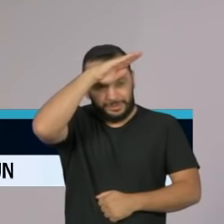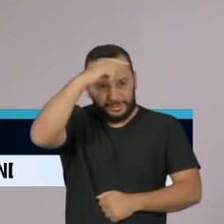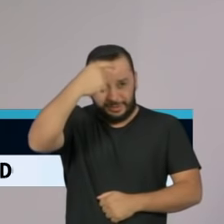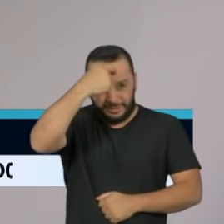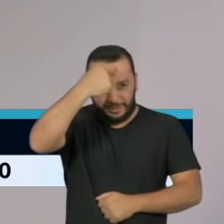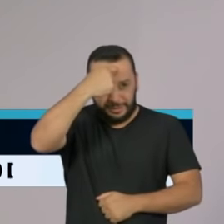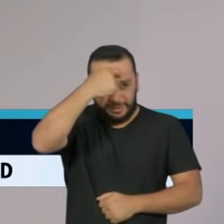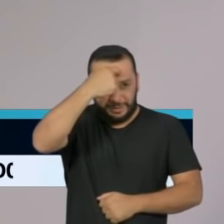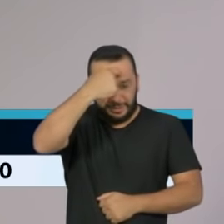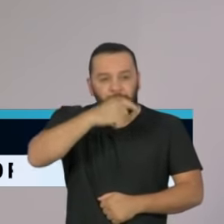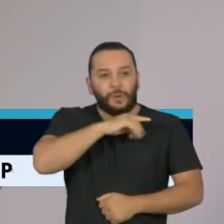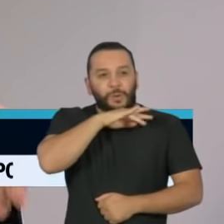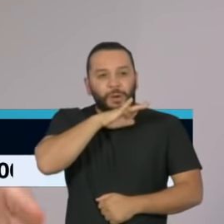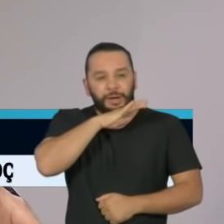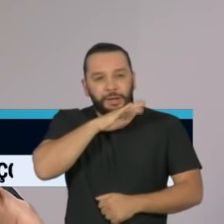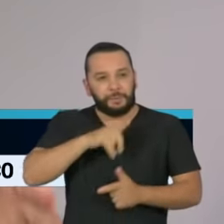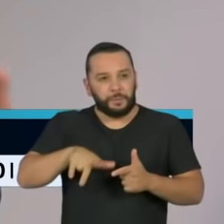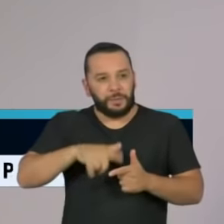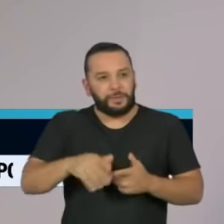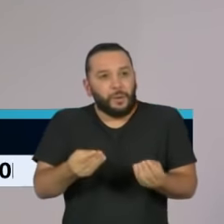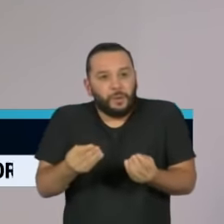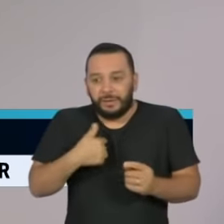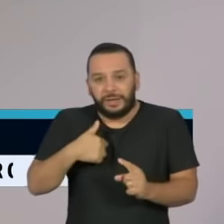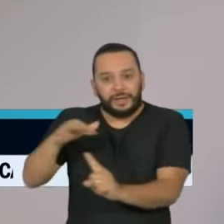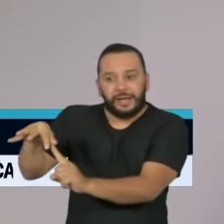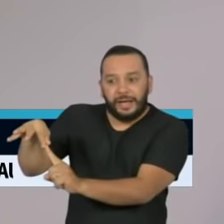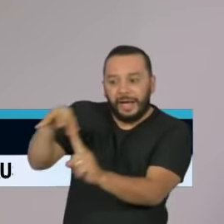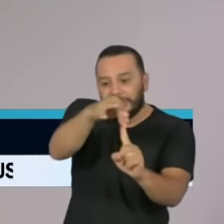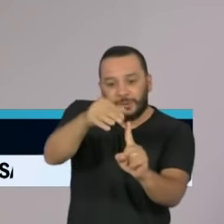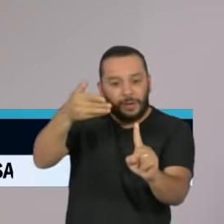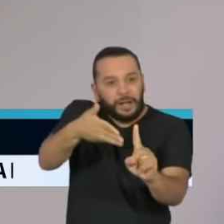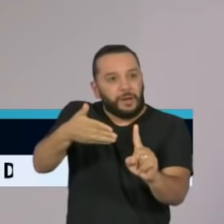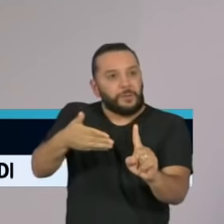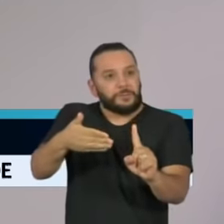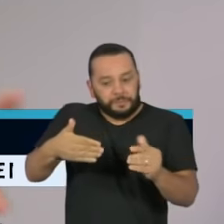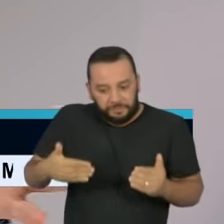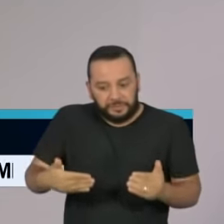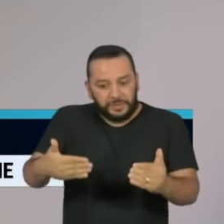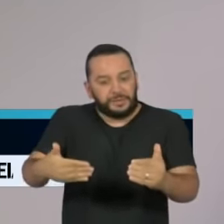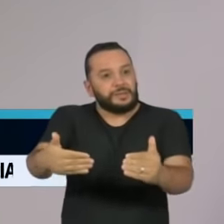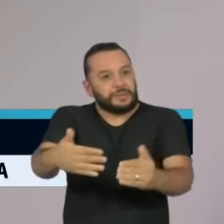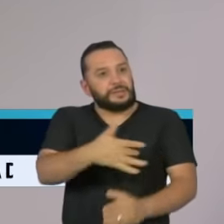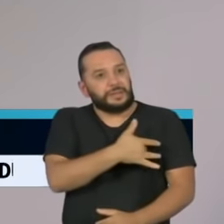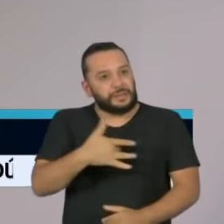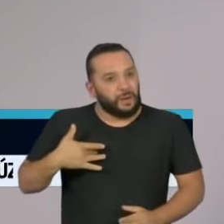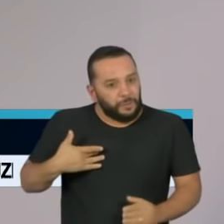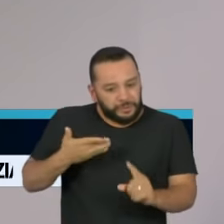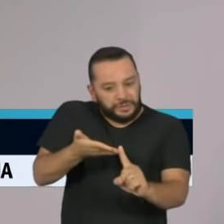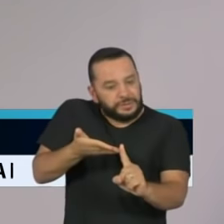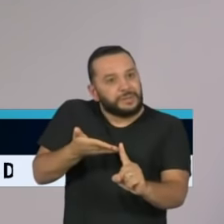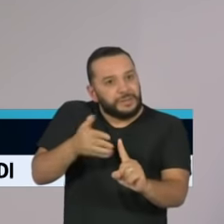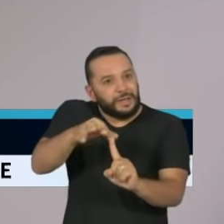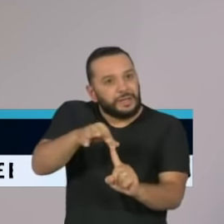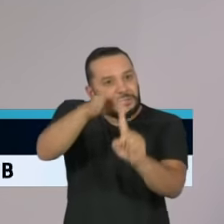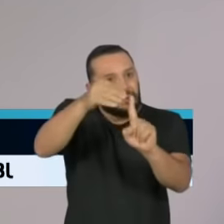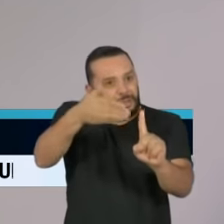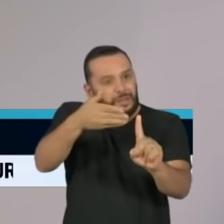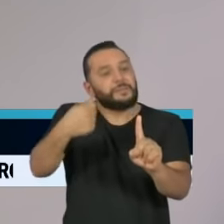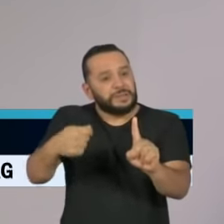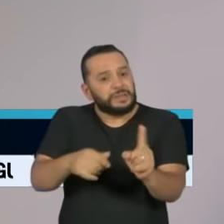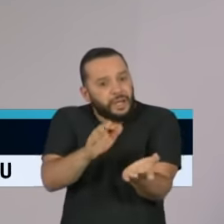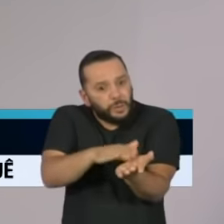reconhecer o trabalho de alguém que ele nomeou para tal fim. Ele não elogia o trabalho do ministro, não elogia,